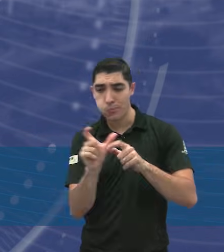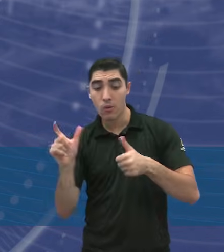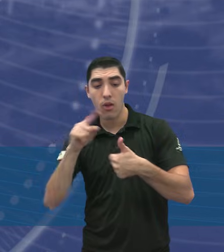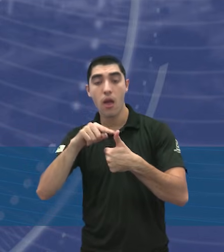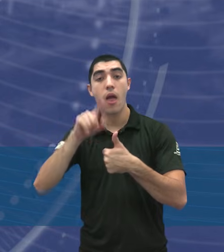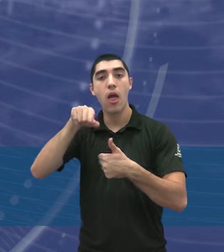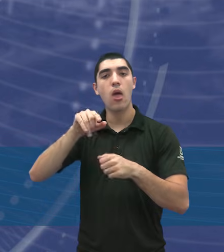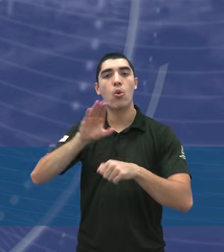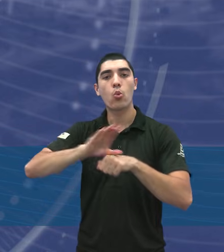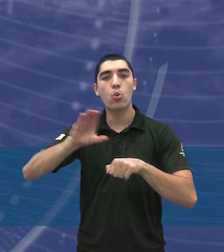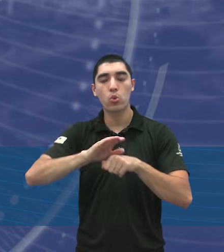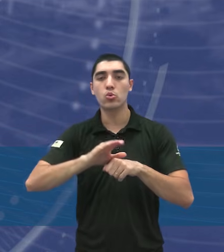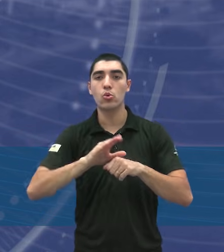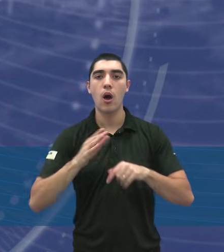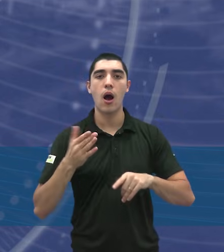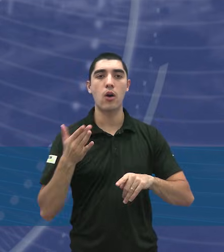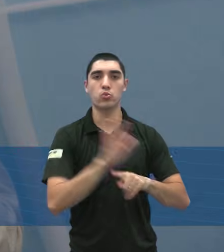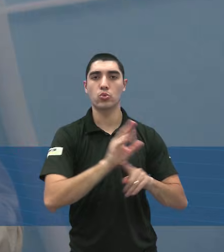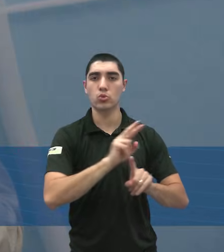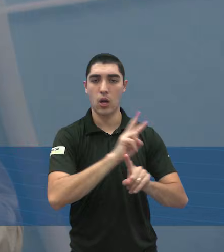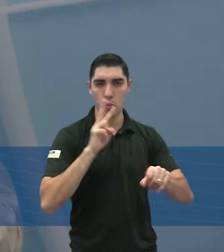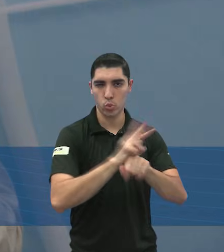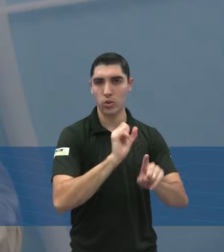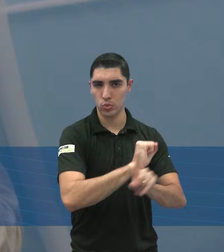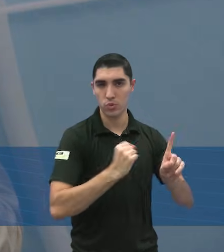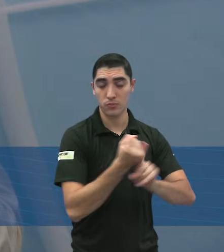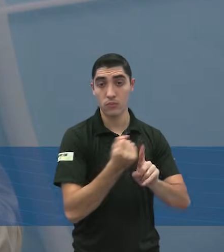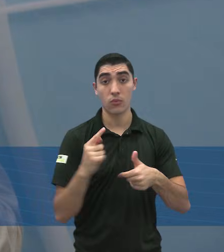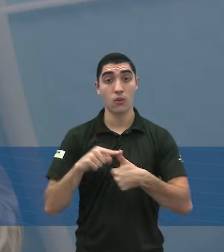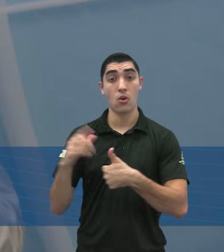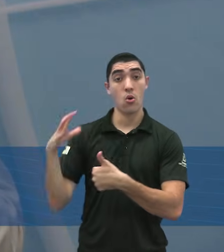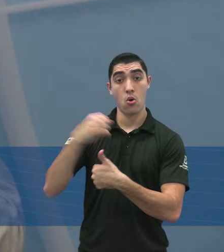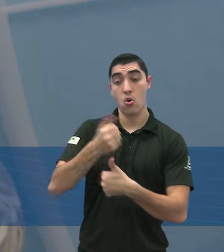os cursos com maior presença de pessoas negras, né?